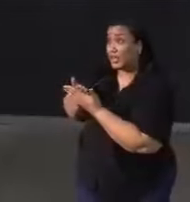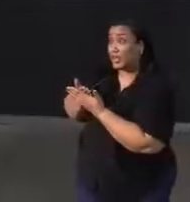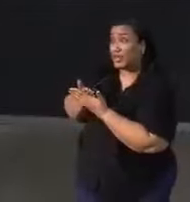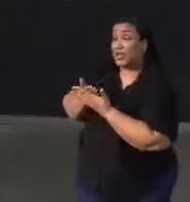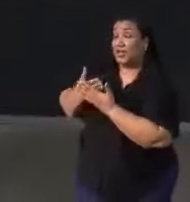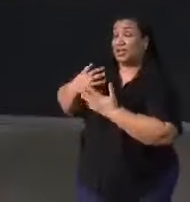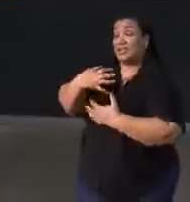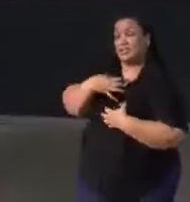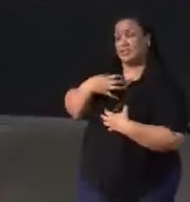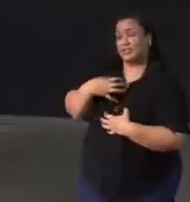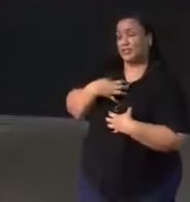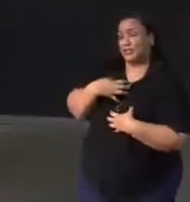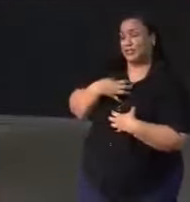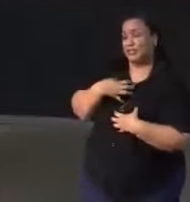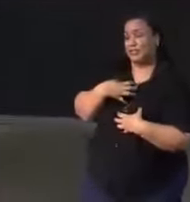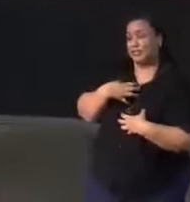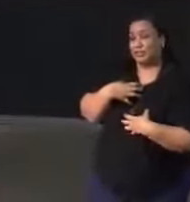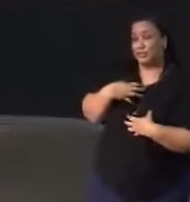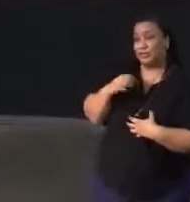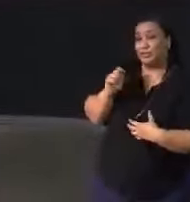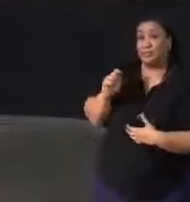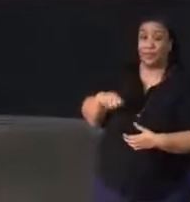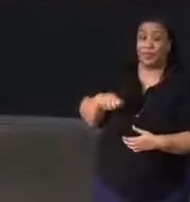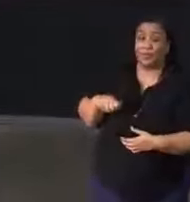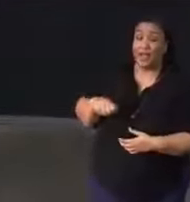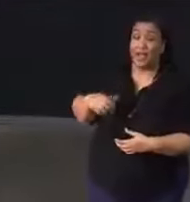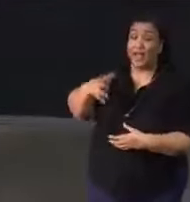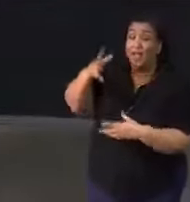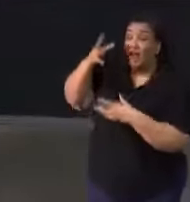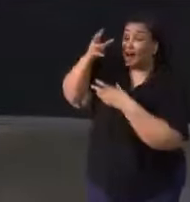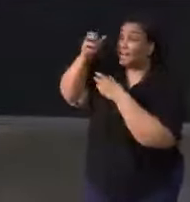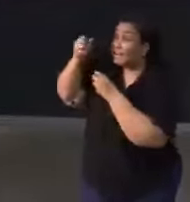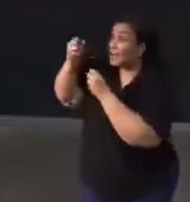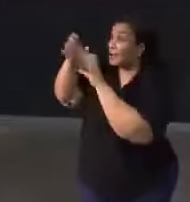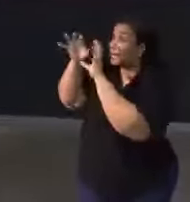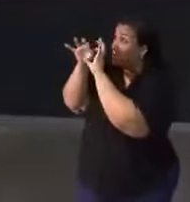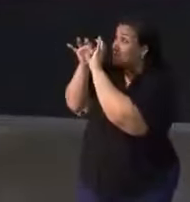Mas a fé é um pacto de fidelidade, de aliança.